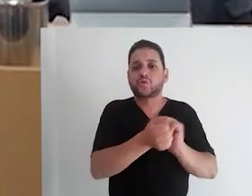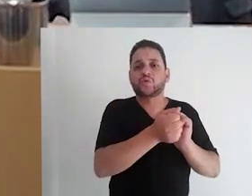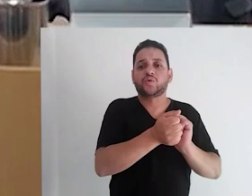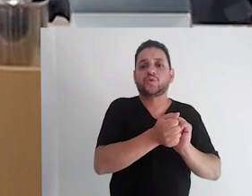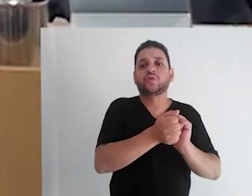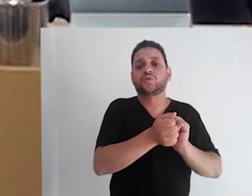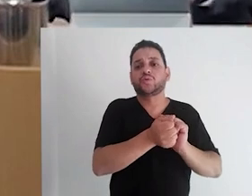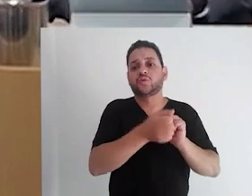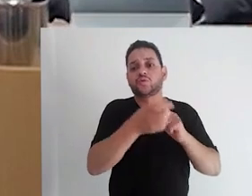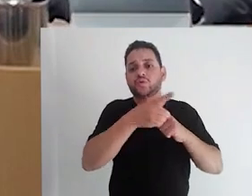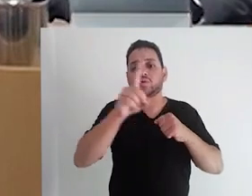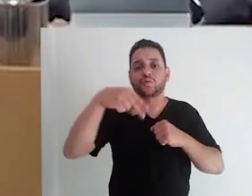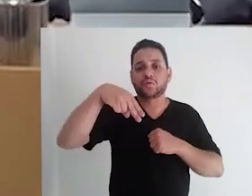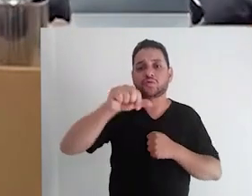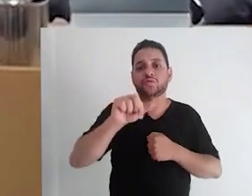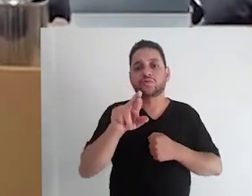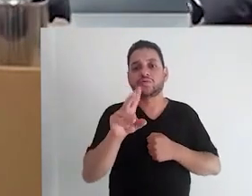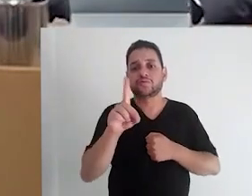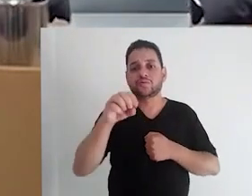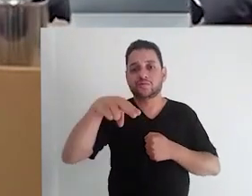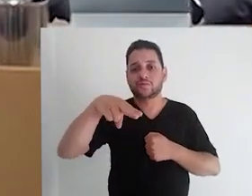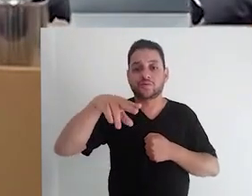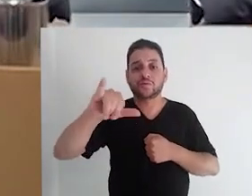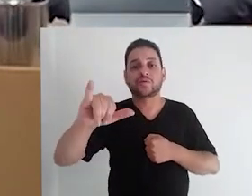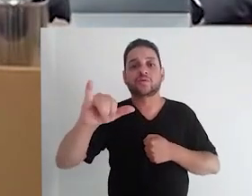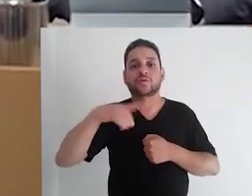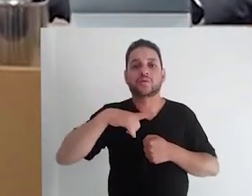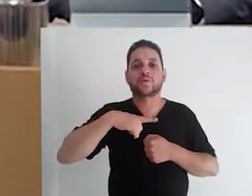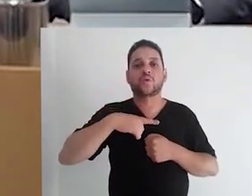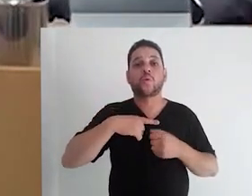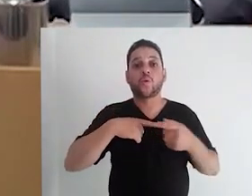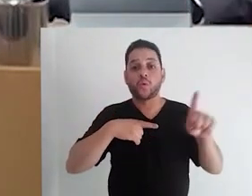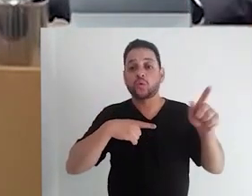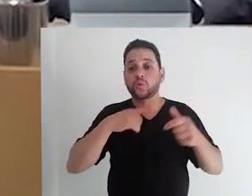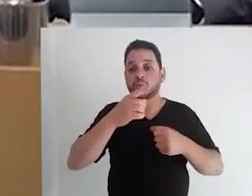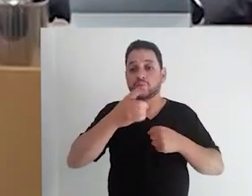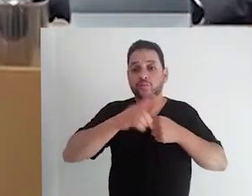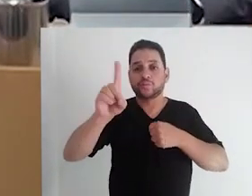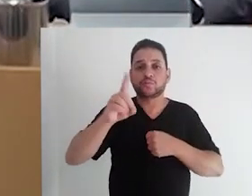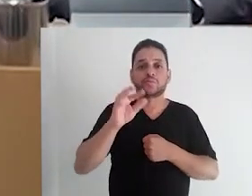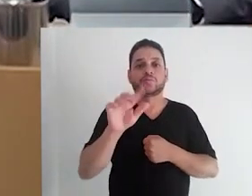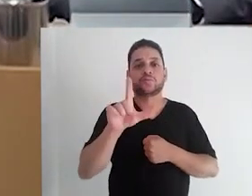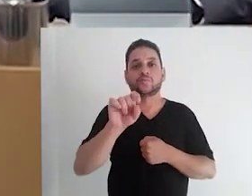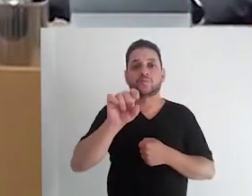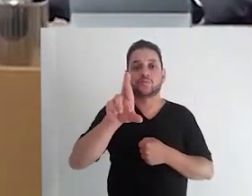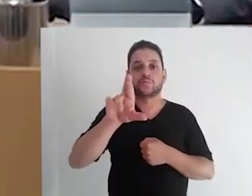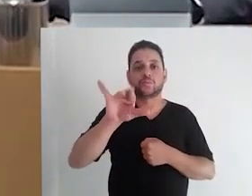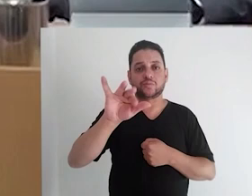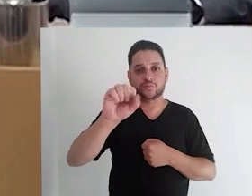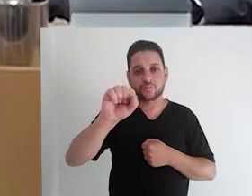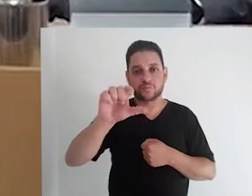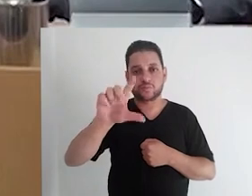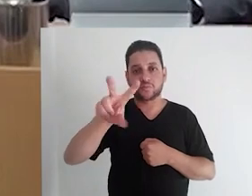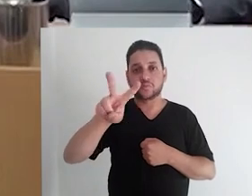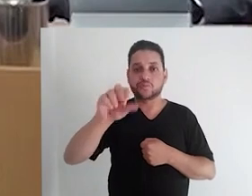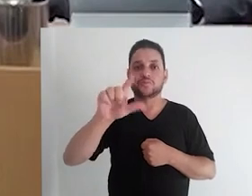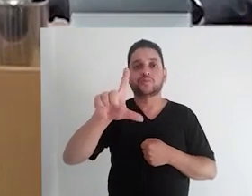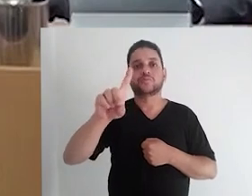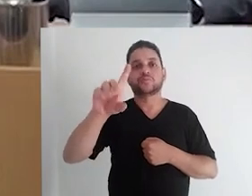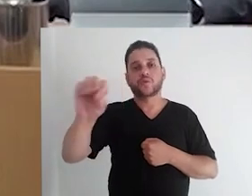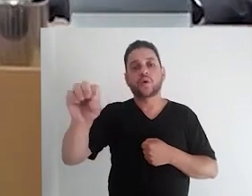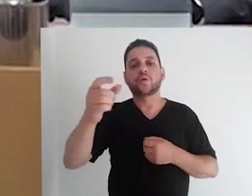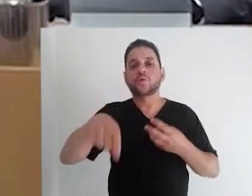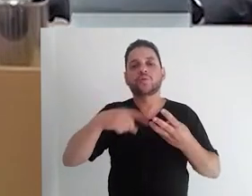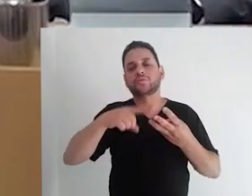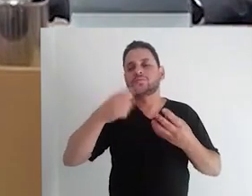nos juizados de Campo Grande, o doutor Clorisvaldo dos Santos e o doutor Ney Gustavo Andrade. Não seria